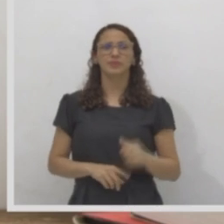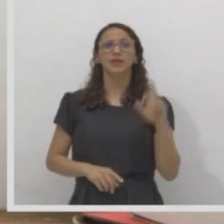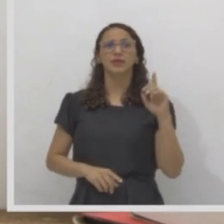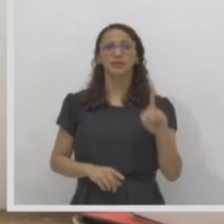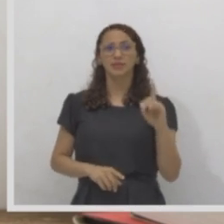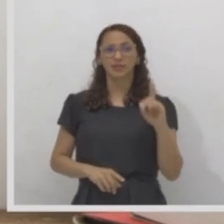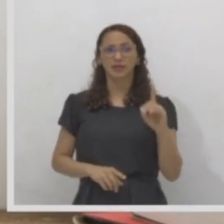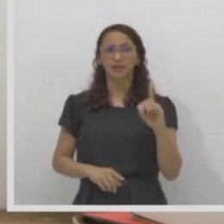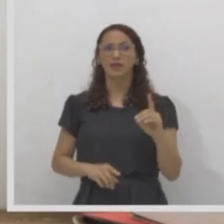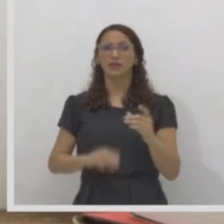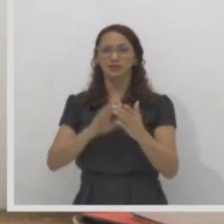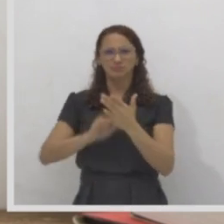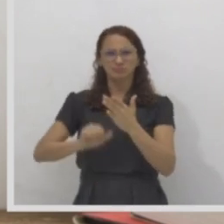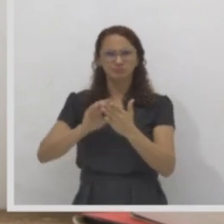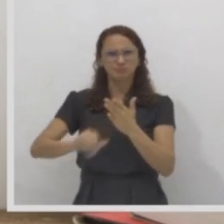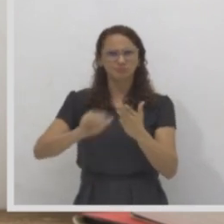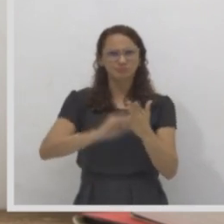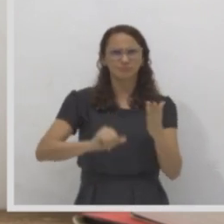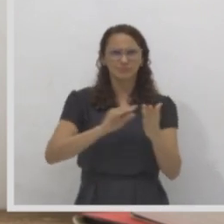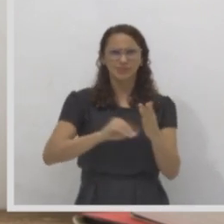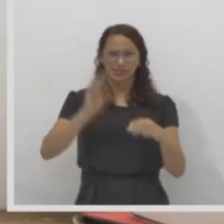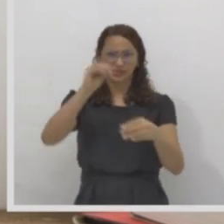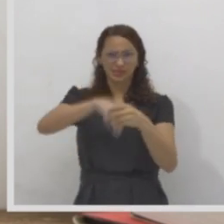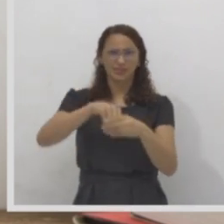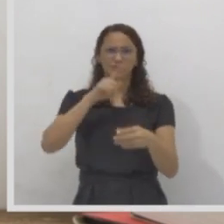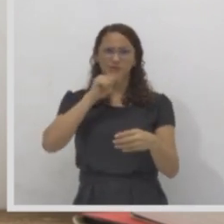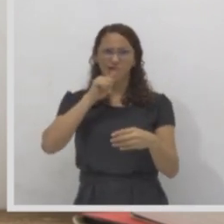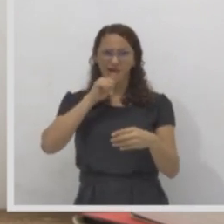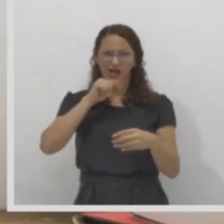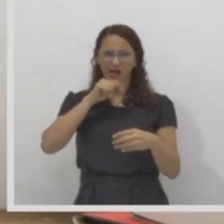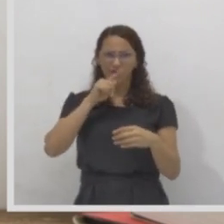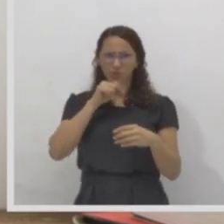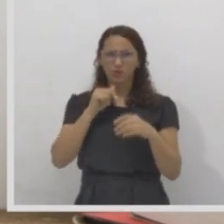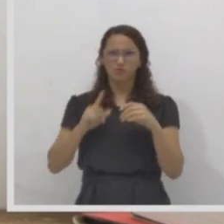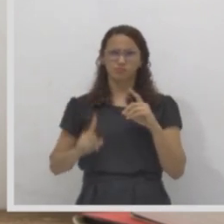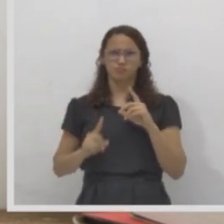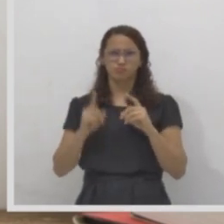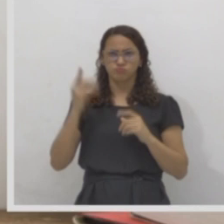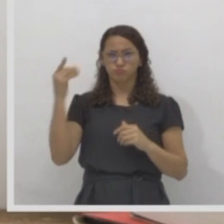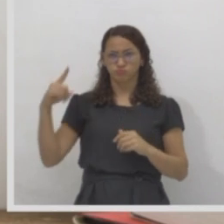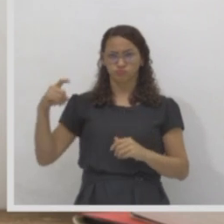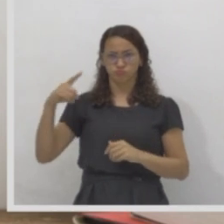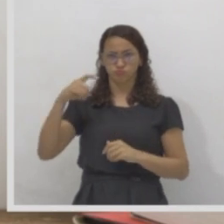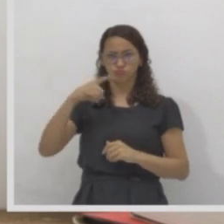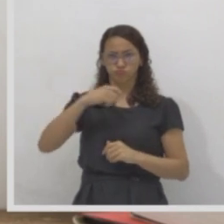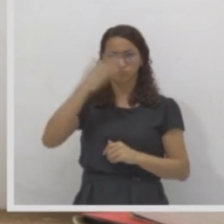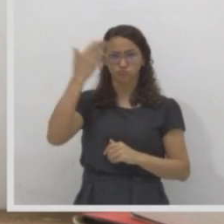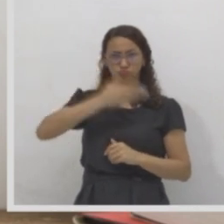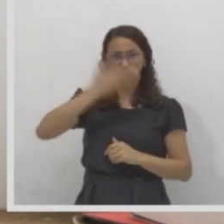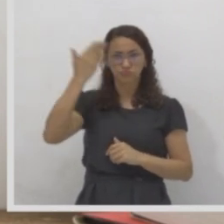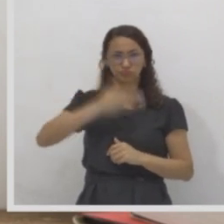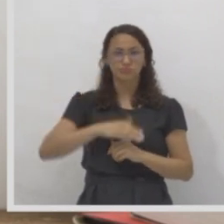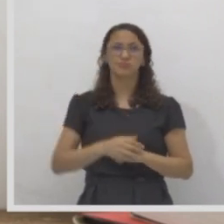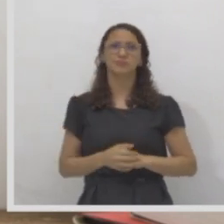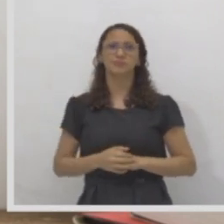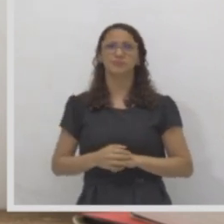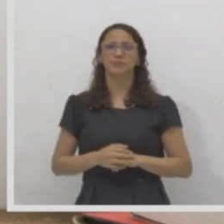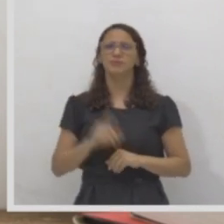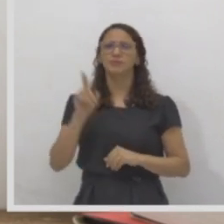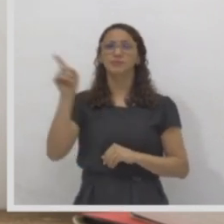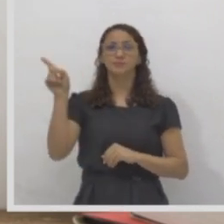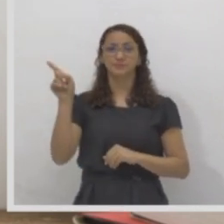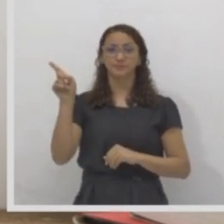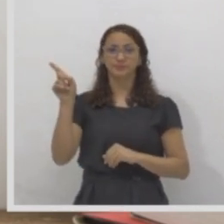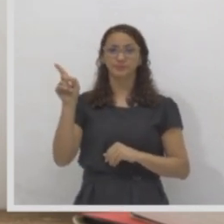que elimina os micro-organismos da água. Lá do outro lado temos para ligar filtração, micro-organismo, cloro